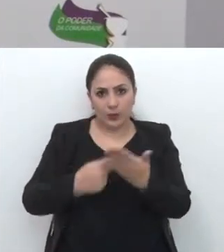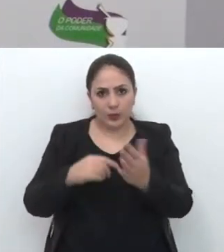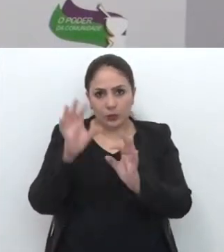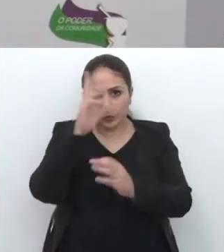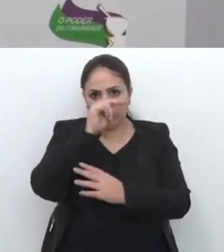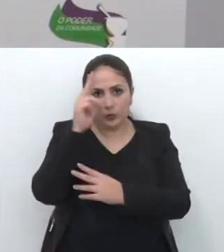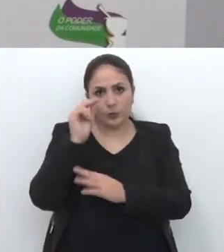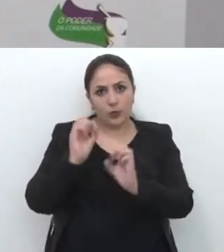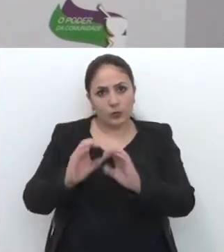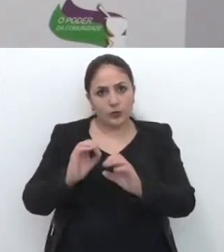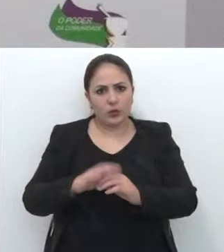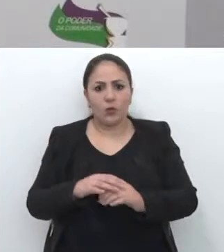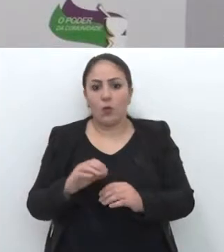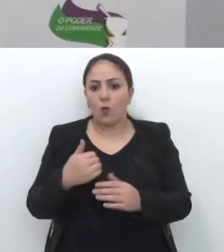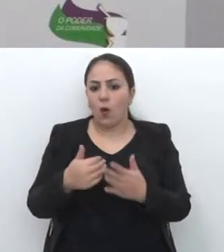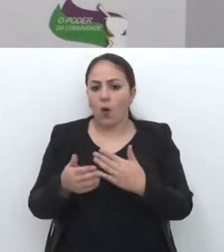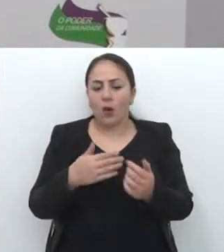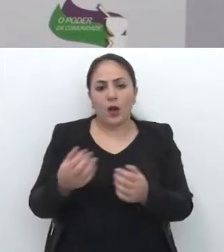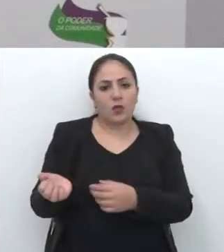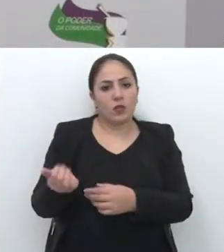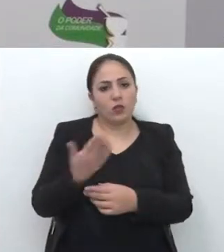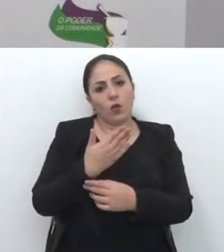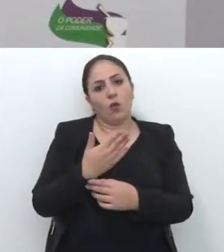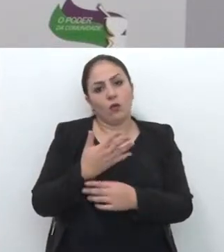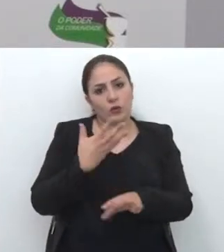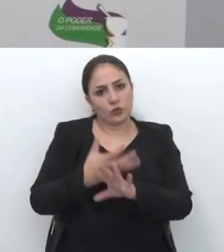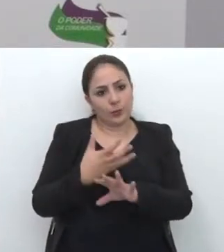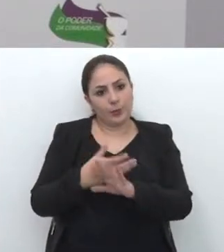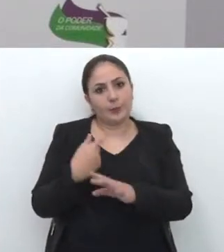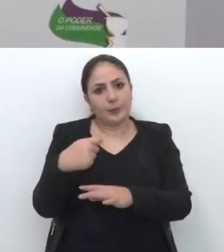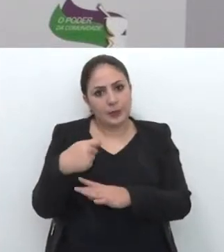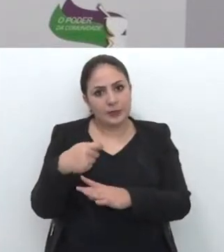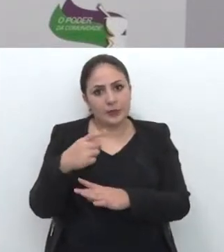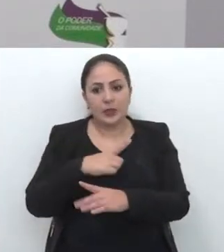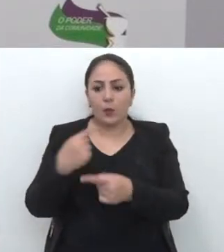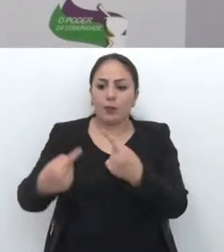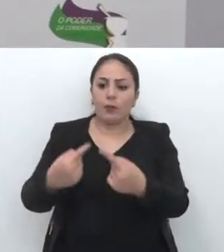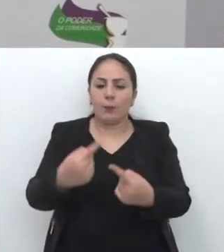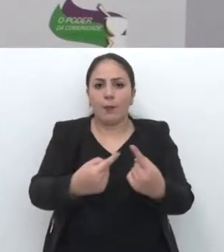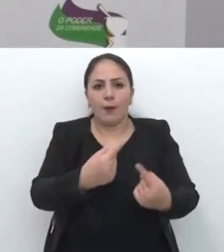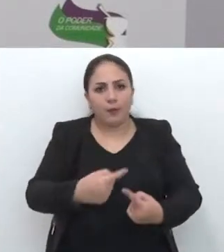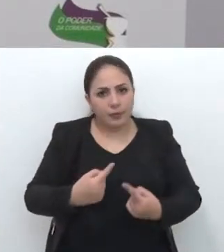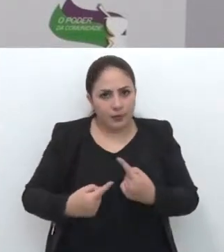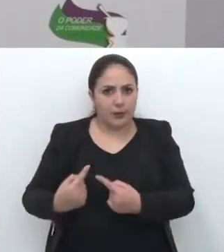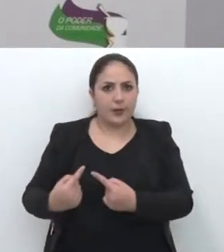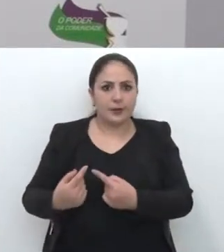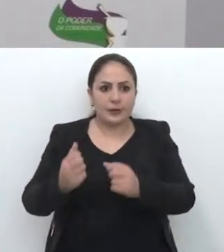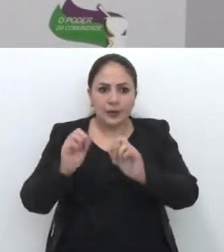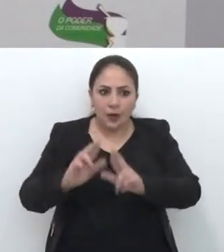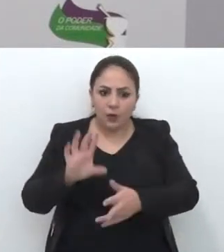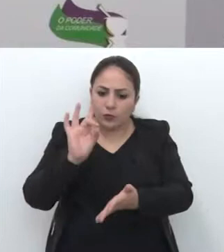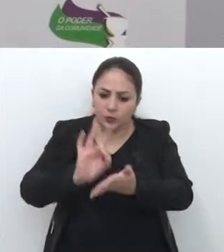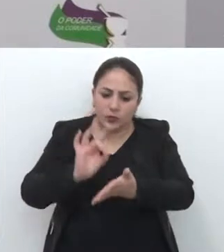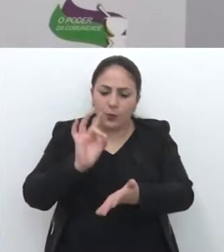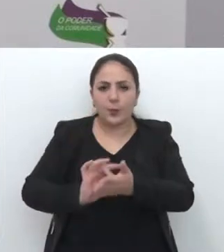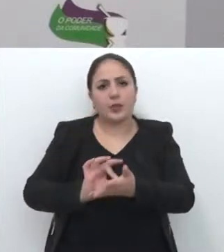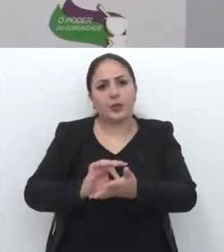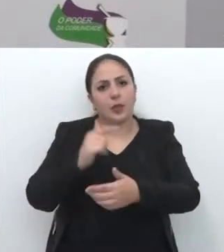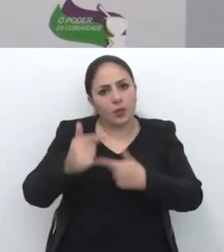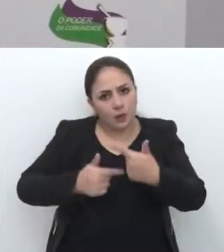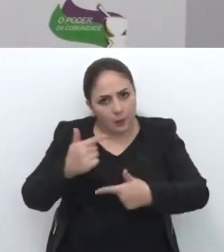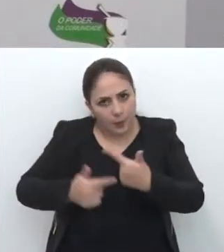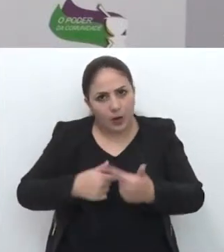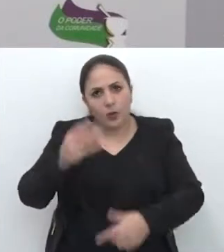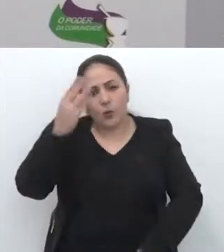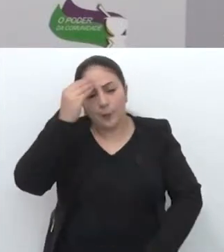Educação. Então, toda e qualquer nova matéria, para ser incluída, ela tem que passar por um debate dos setores que